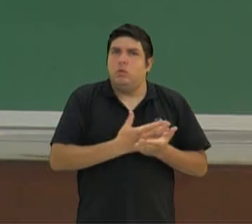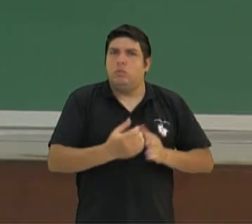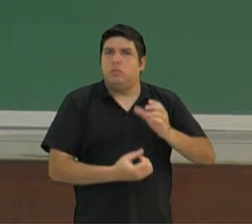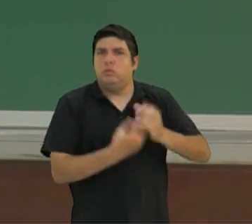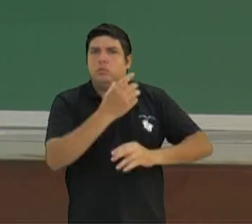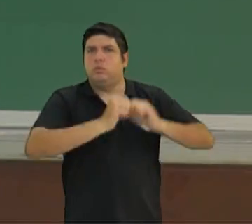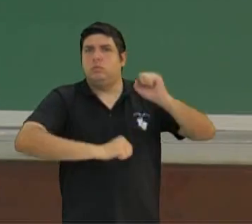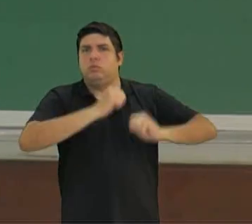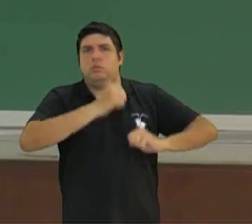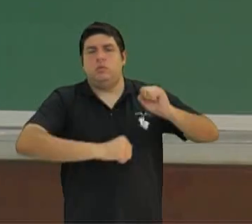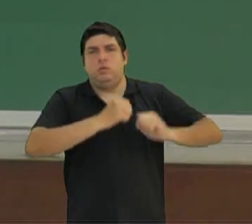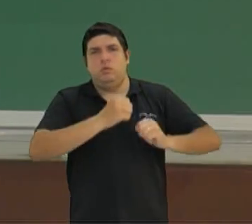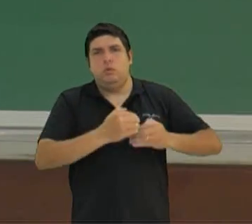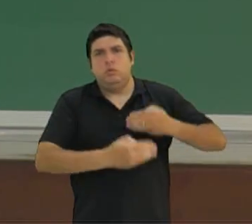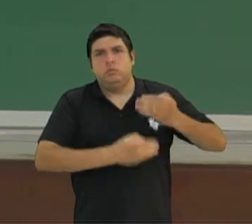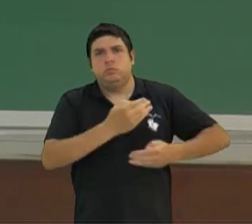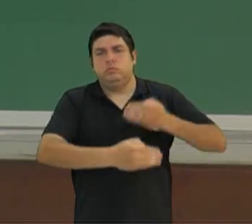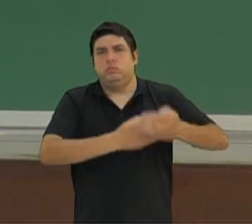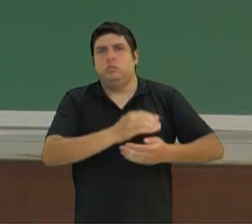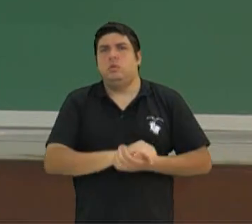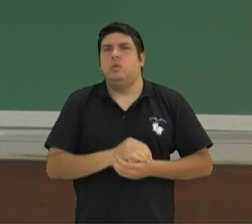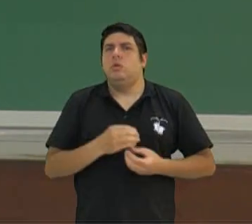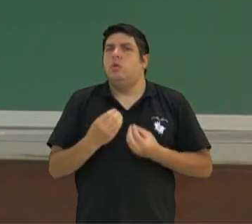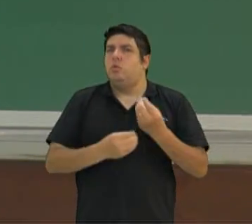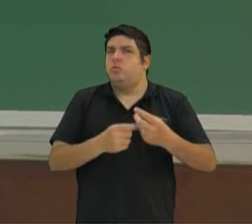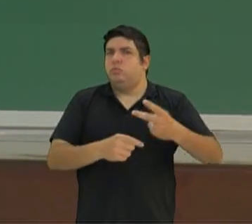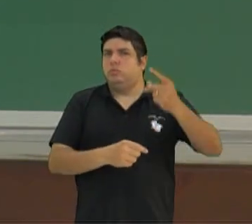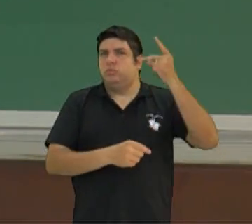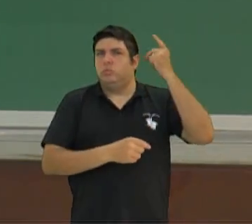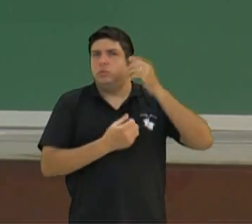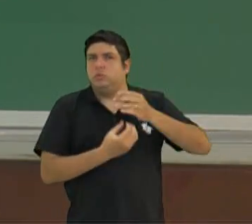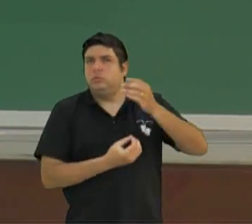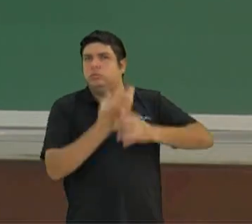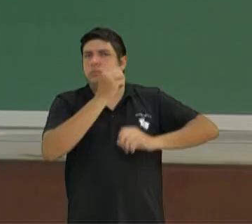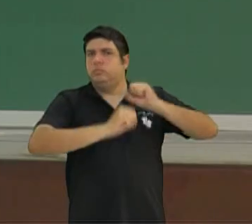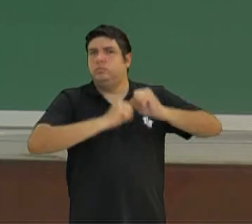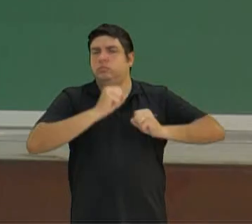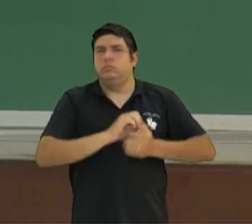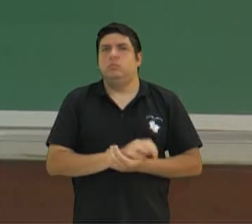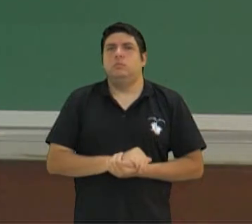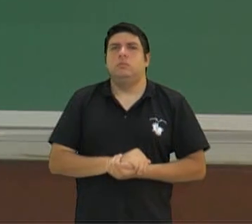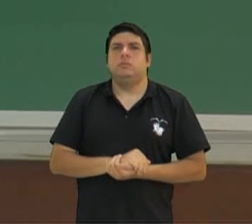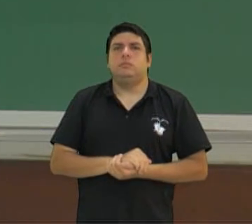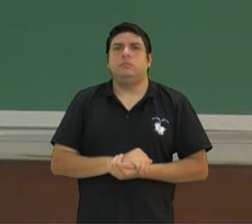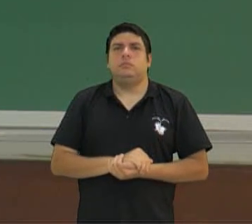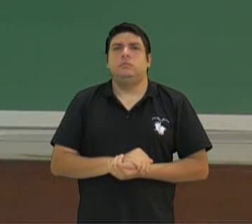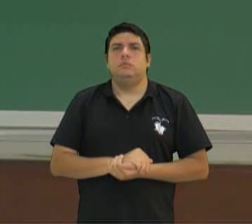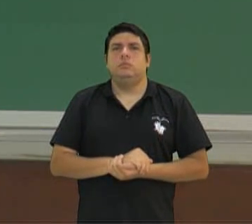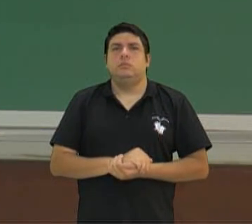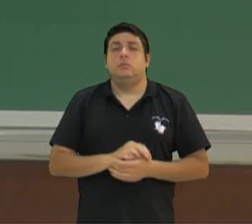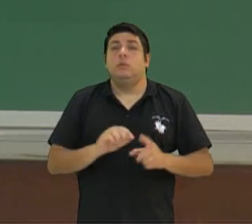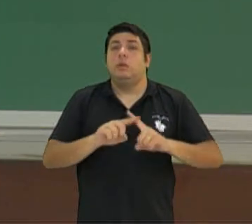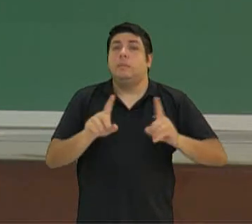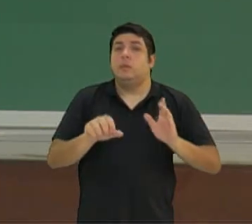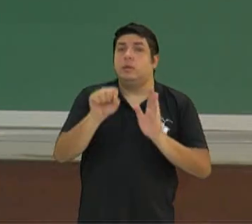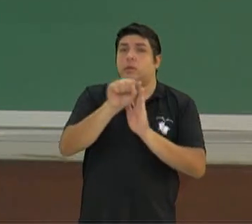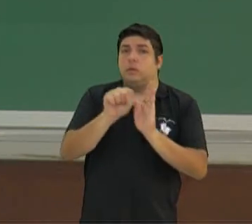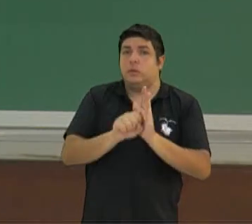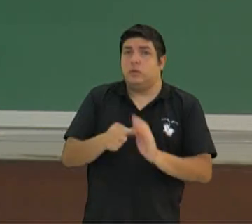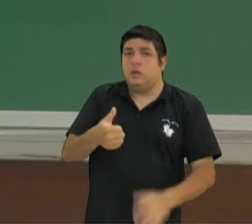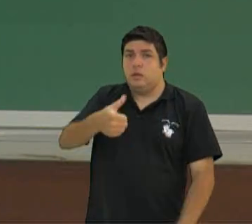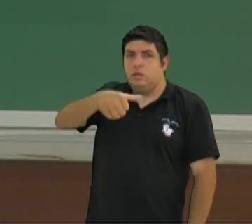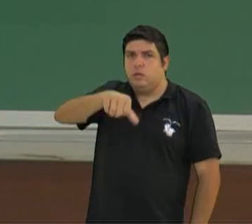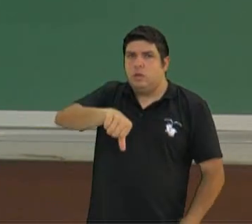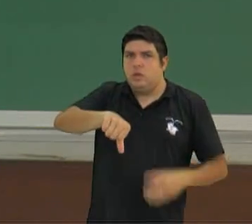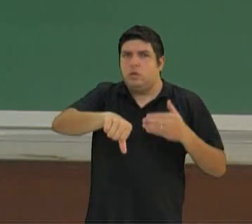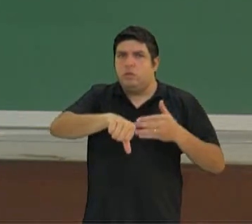pensar essa ideia ali de como iniciou a atividade industrial no Brasil. Contudo, foi somente no final do século XIX que começou de